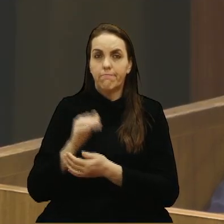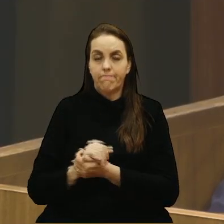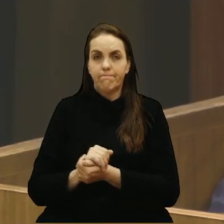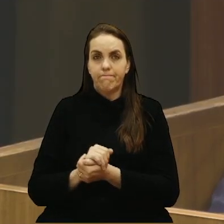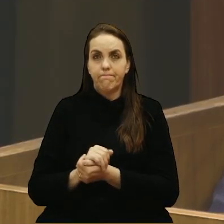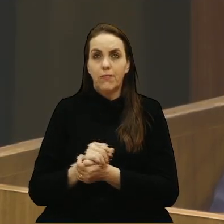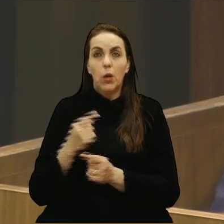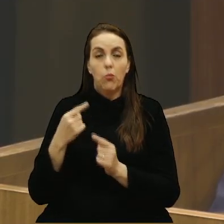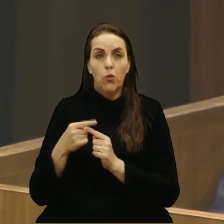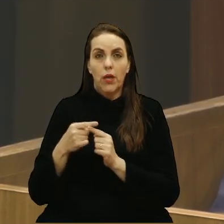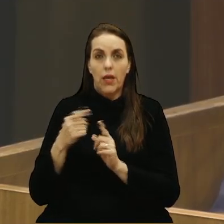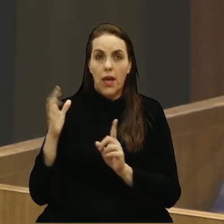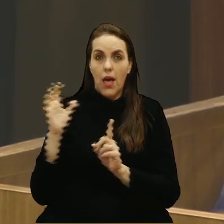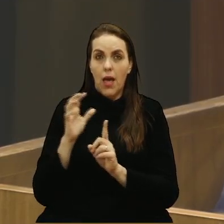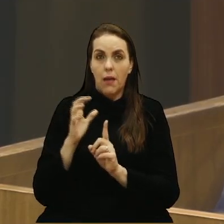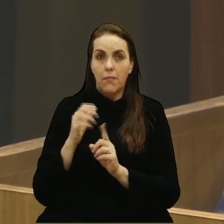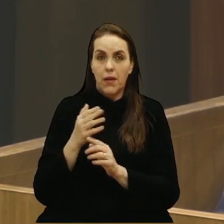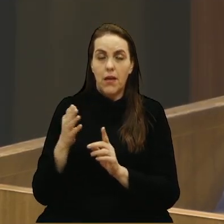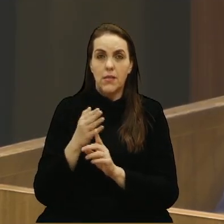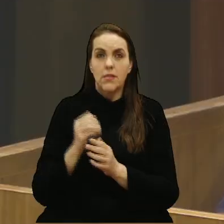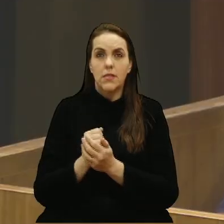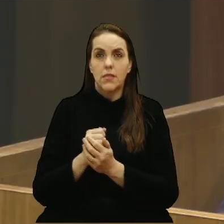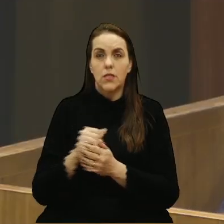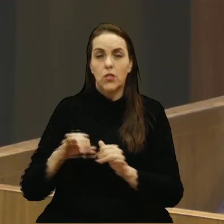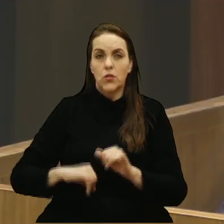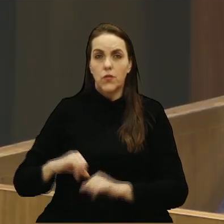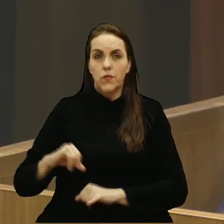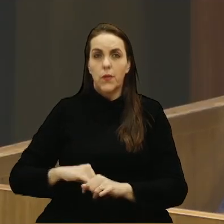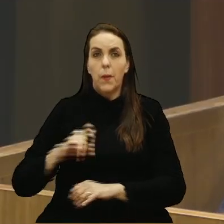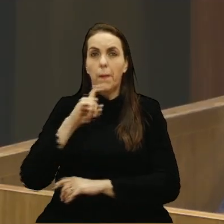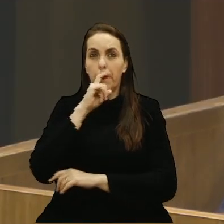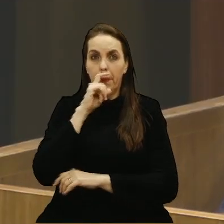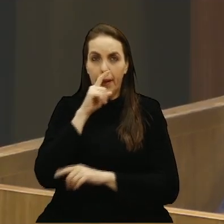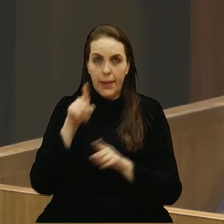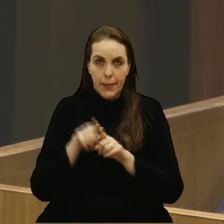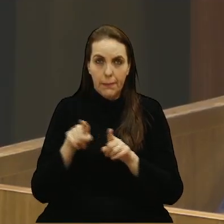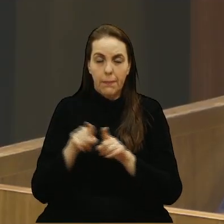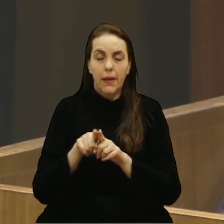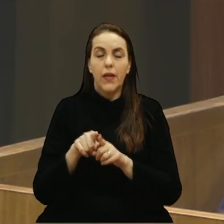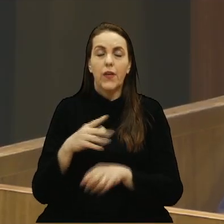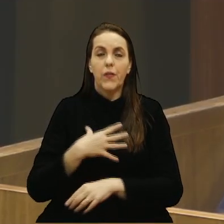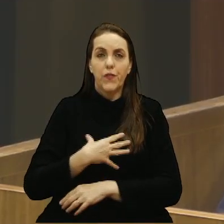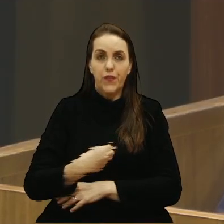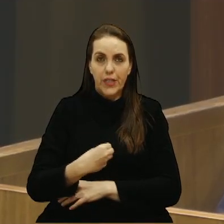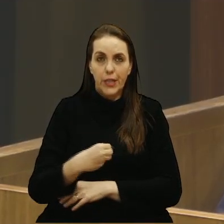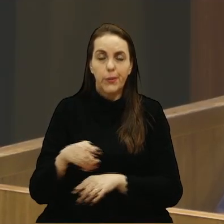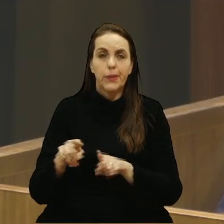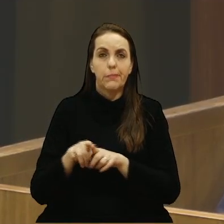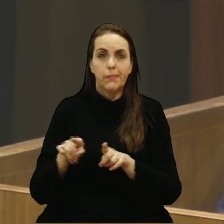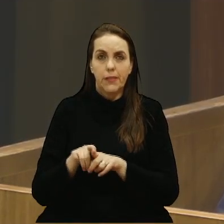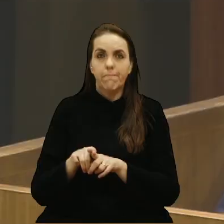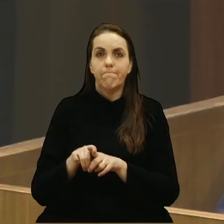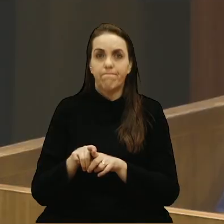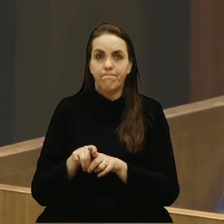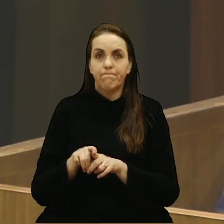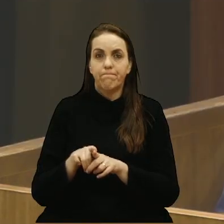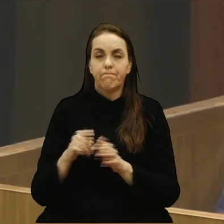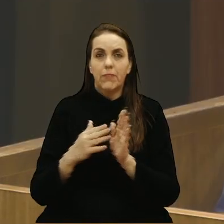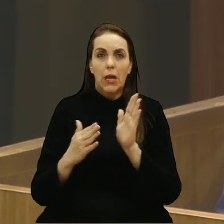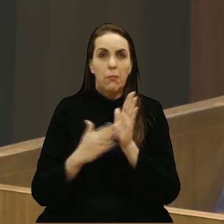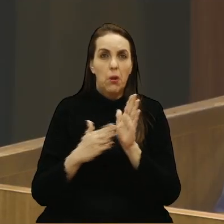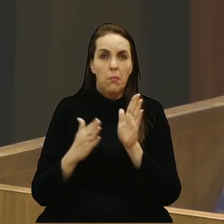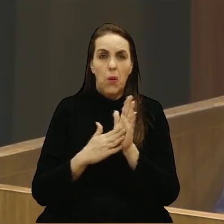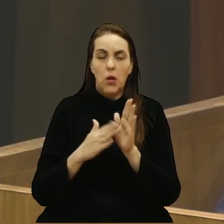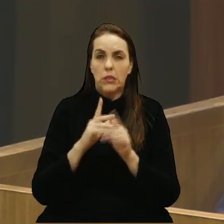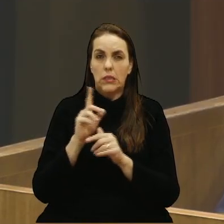devido às ameaças que sofreu, que o pai sofreu, que meu filho sofreu, as propostas indecentes